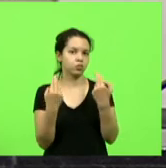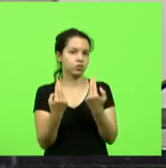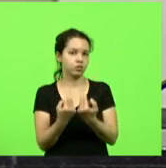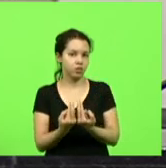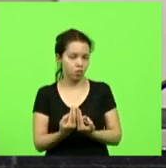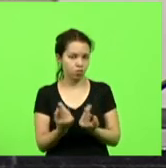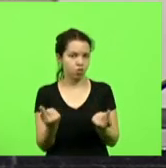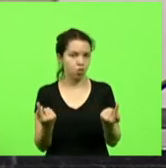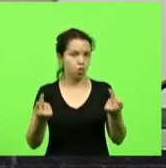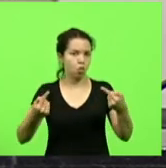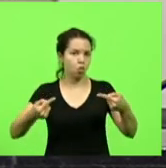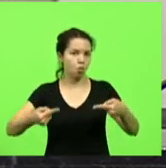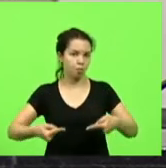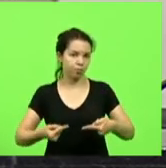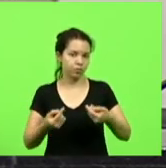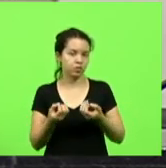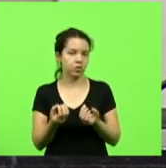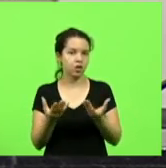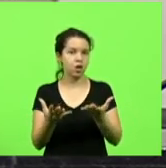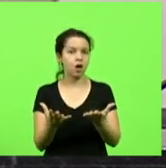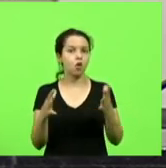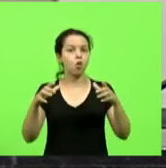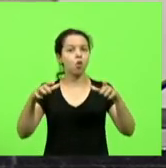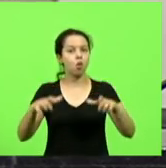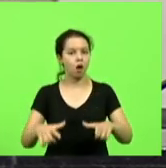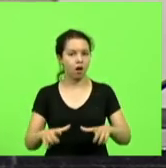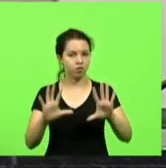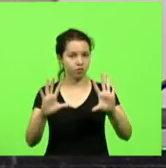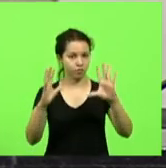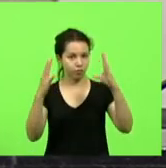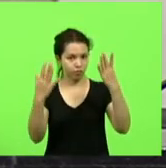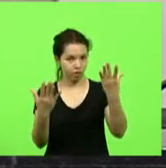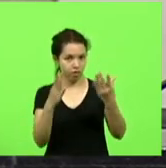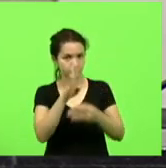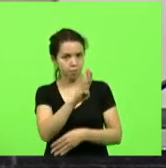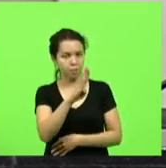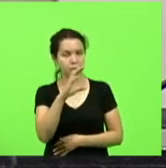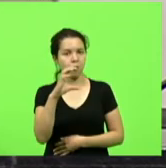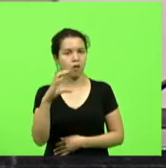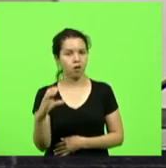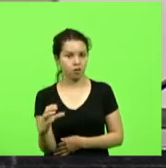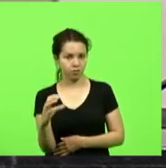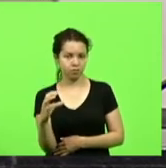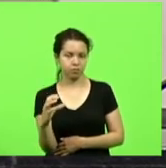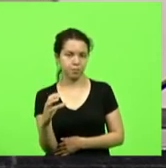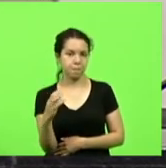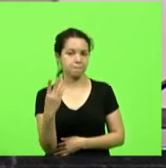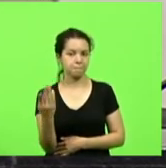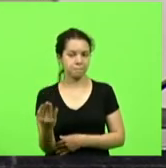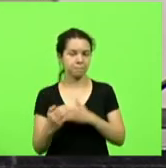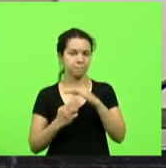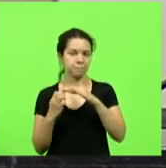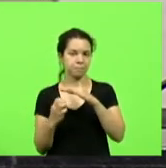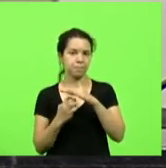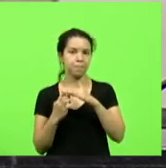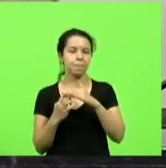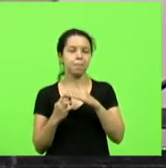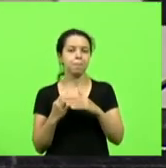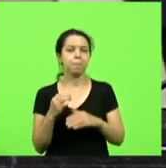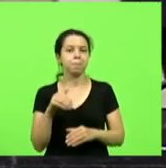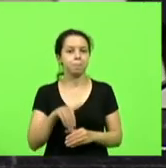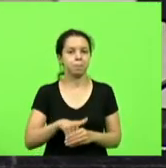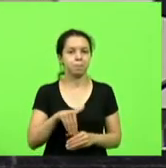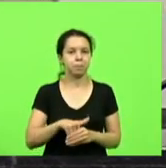visa conceder o Centro de Eventos de Balneário Camboriú. Em discussão, não havendo quem queira discutir, em votação. Deputados que aprovam, permaneçam como se